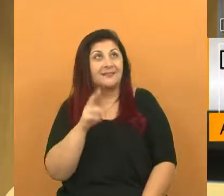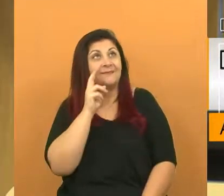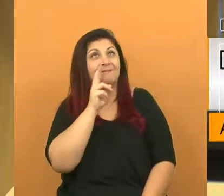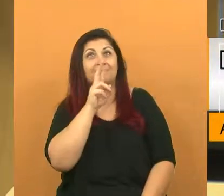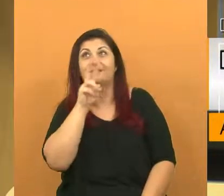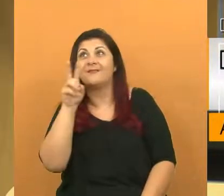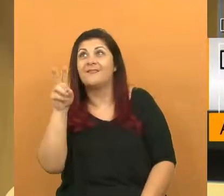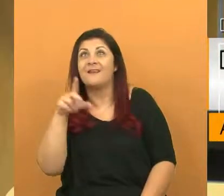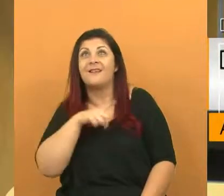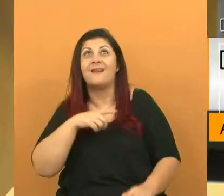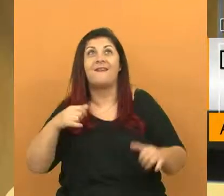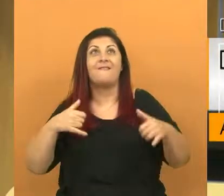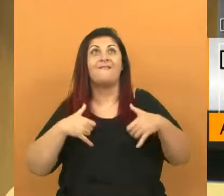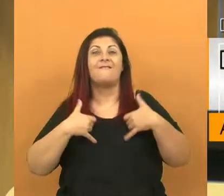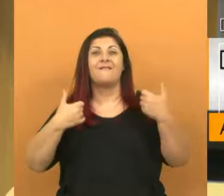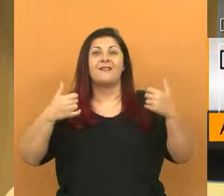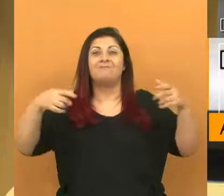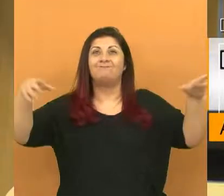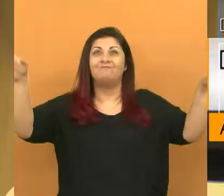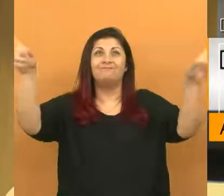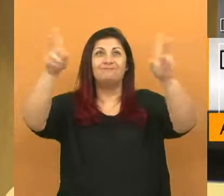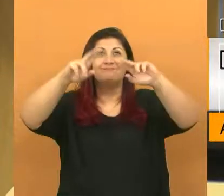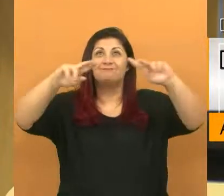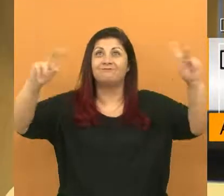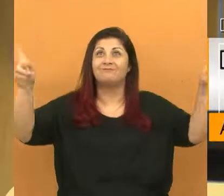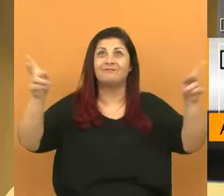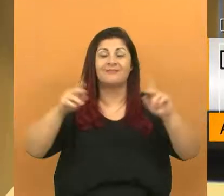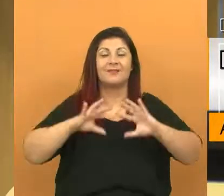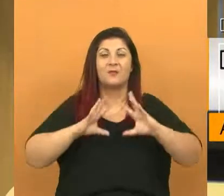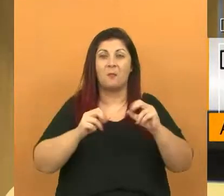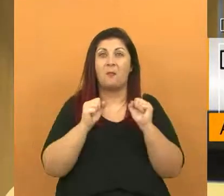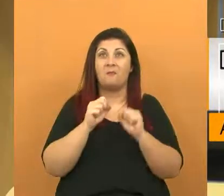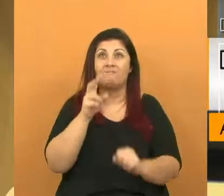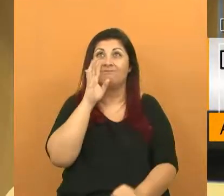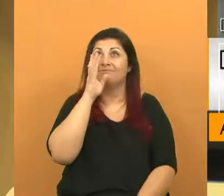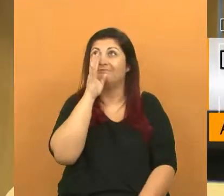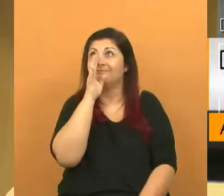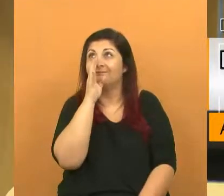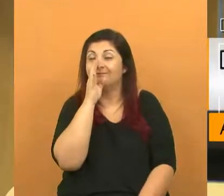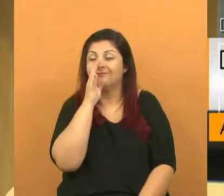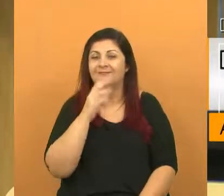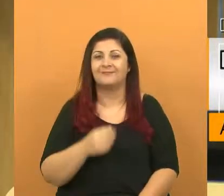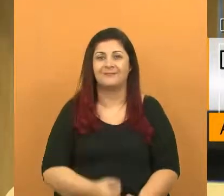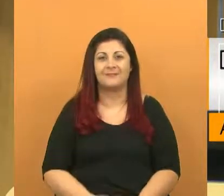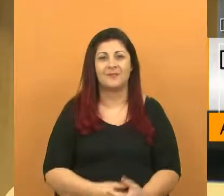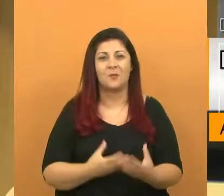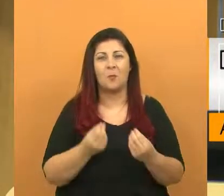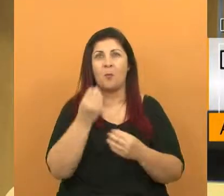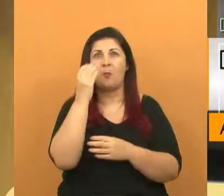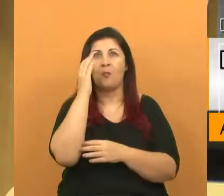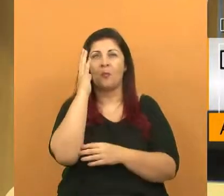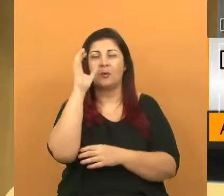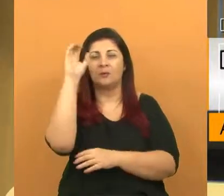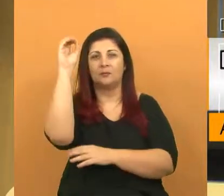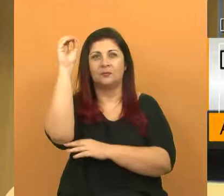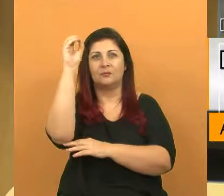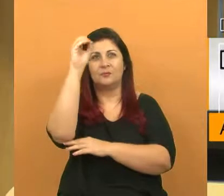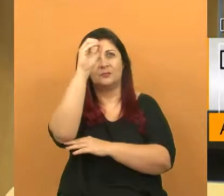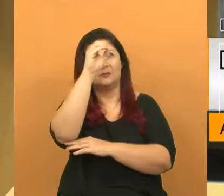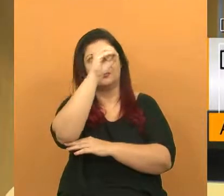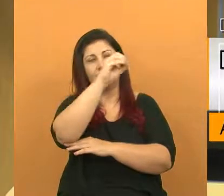aves fazem a festa e todo esse espetáculo pode ser apreciado paralelamente a um belíssimo pôr do sol